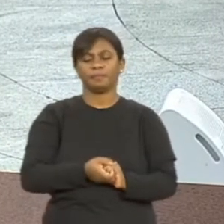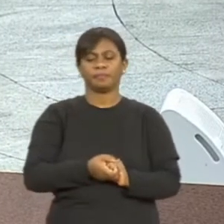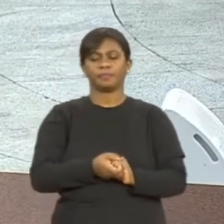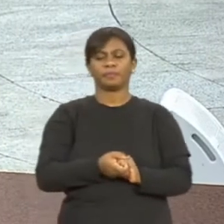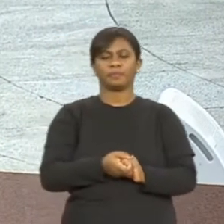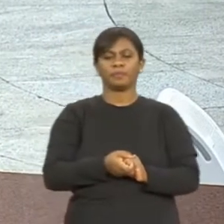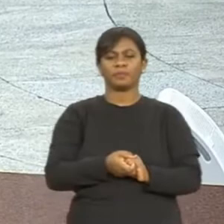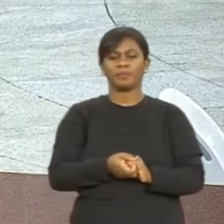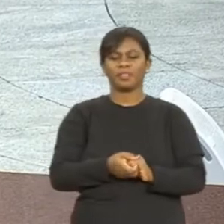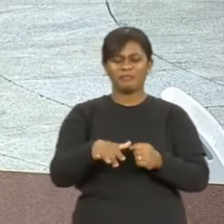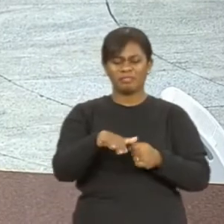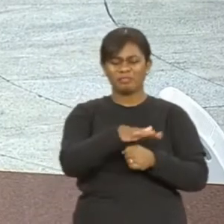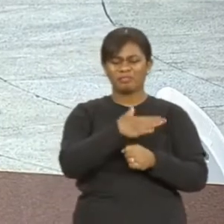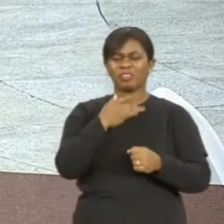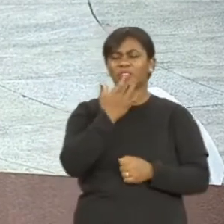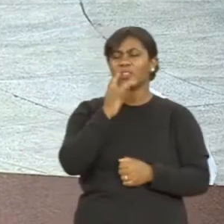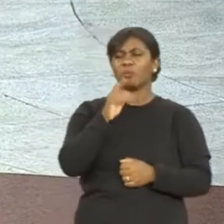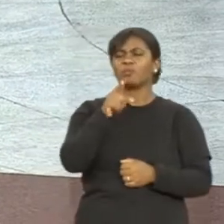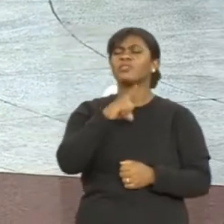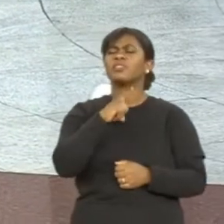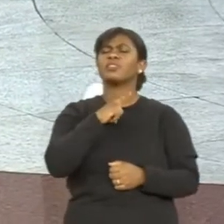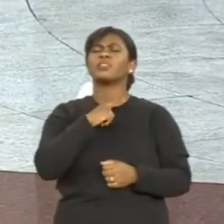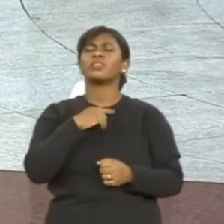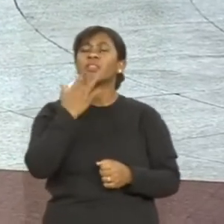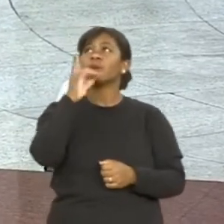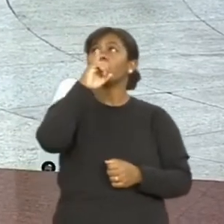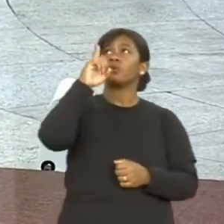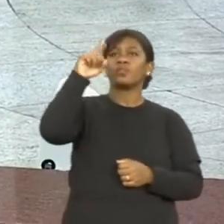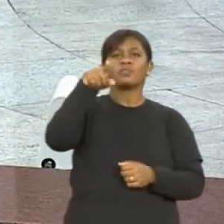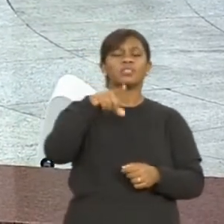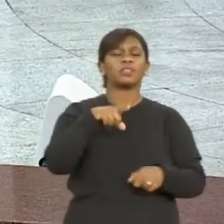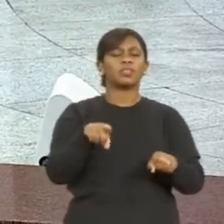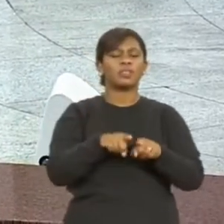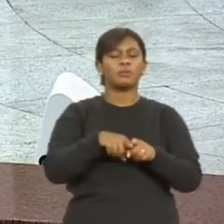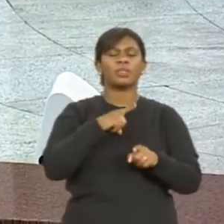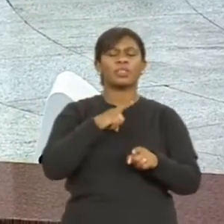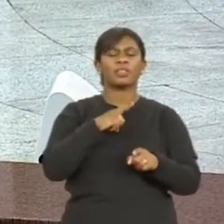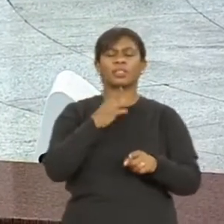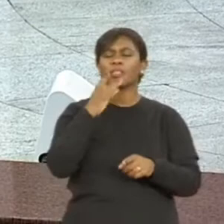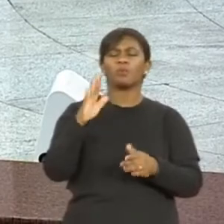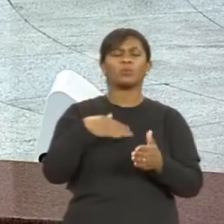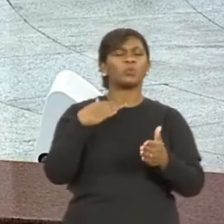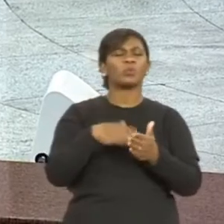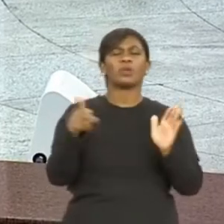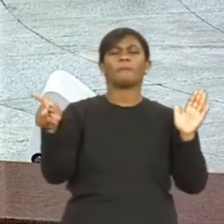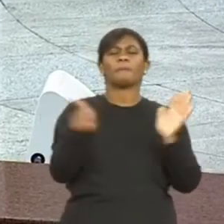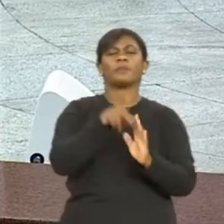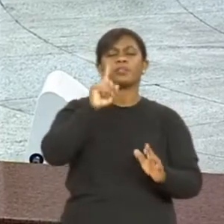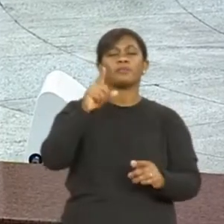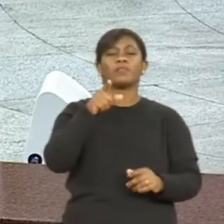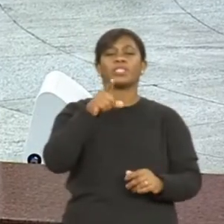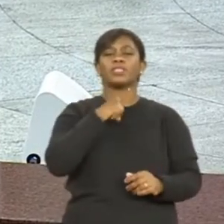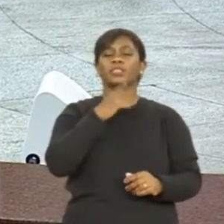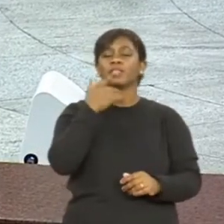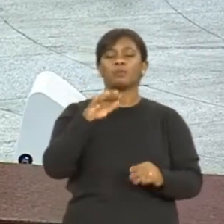Cheio de temor. Quando você tem temor com Deus, você também tem temor com tudo que é de Deus. Você tem temor com o